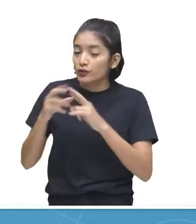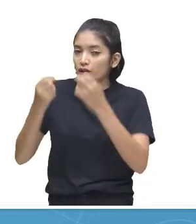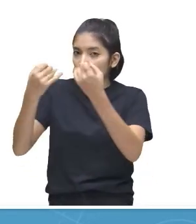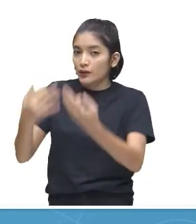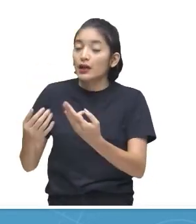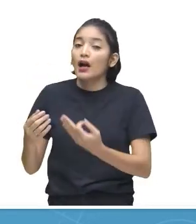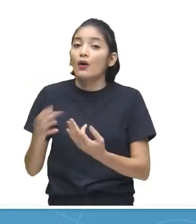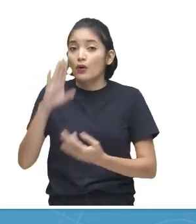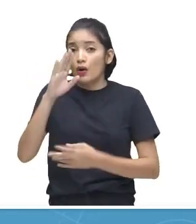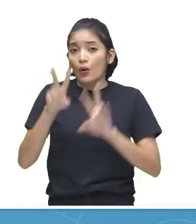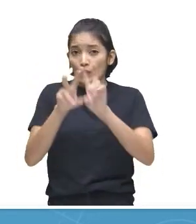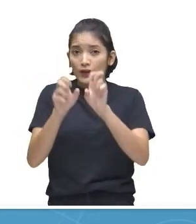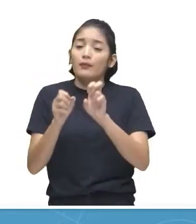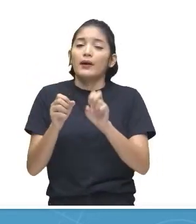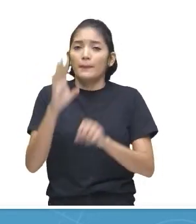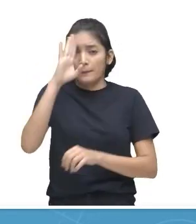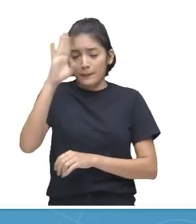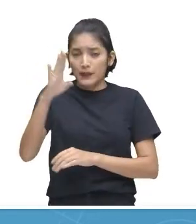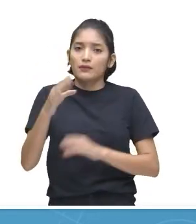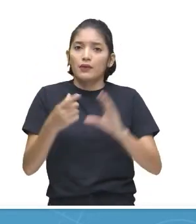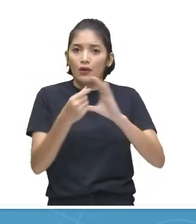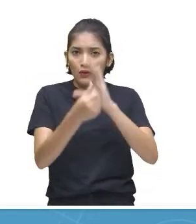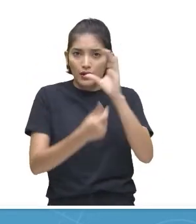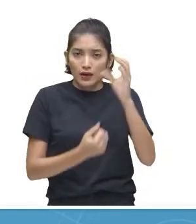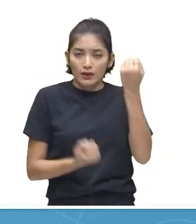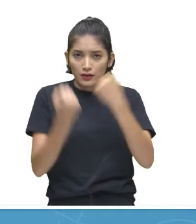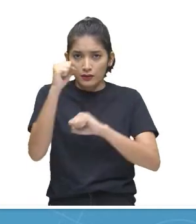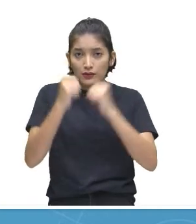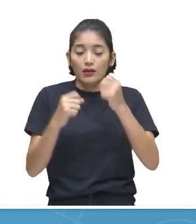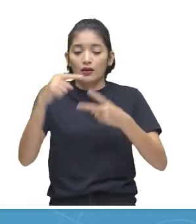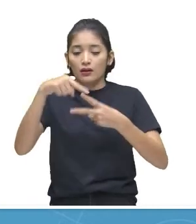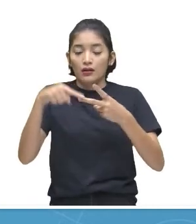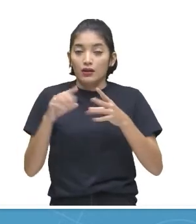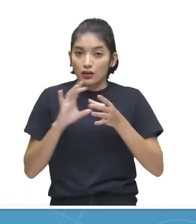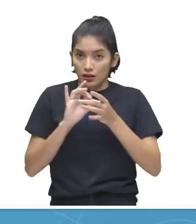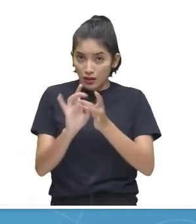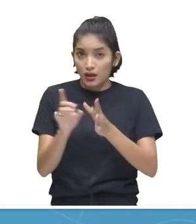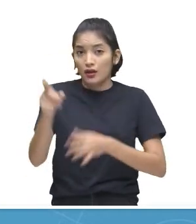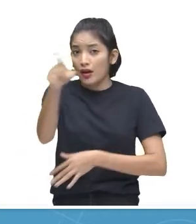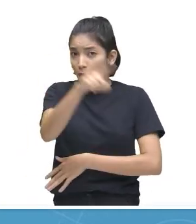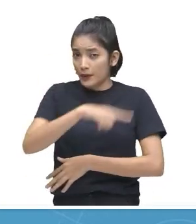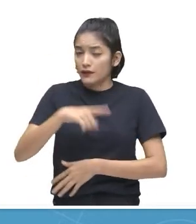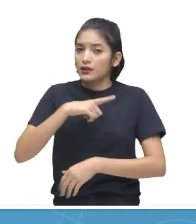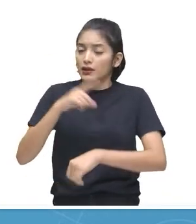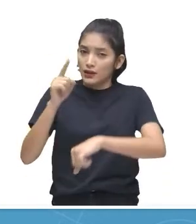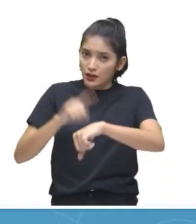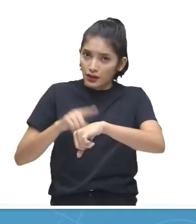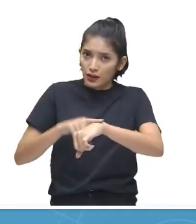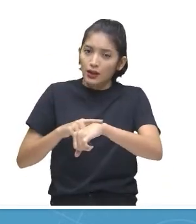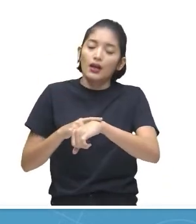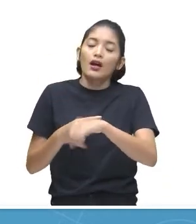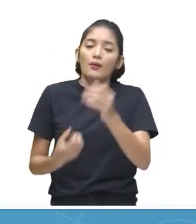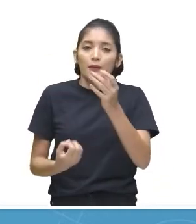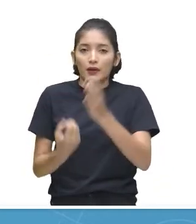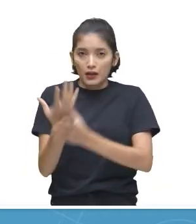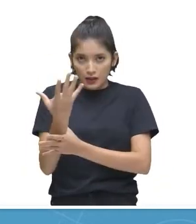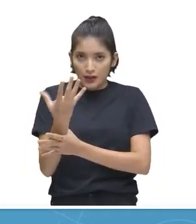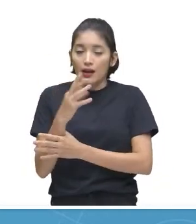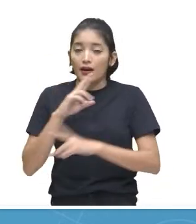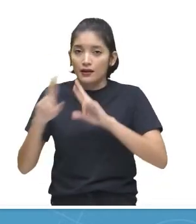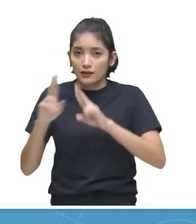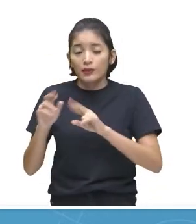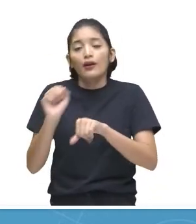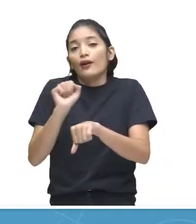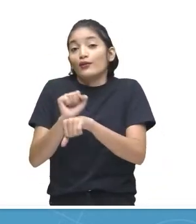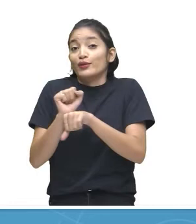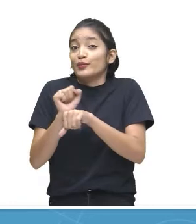principal o capitalismo industrial. Então, vão ficar para vocês as duas questões para que vocês tenham maior tempo para produzir a resposta. Vou estar